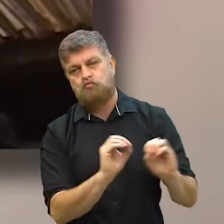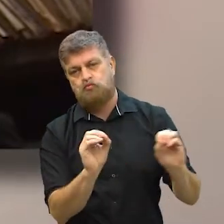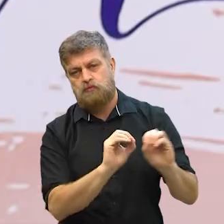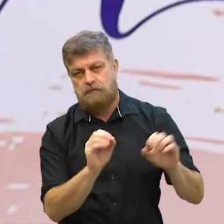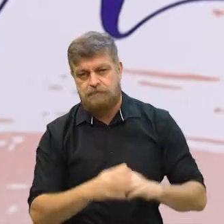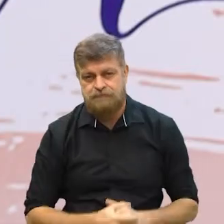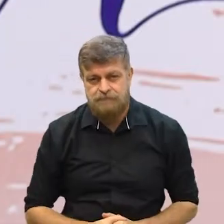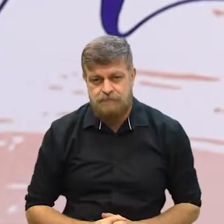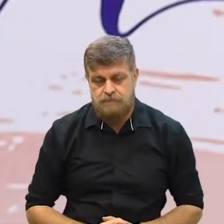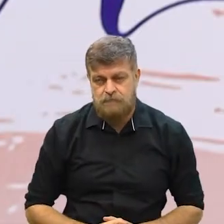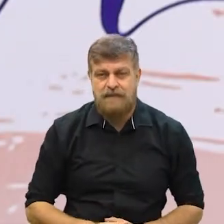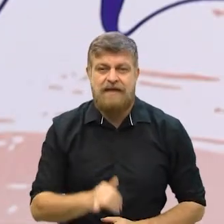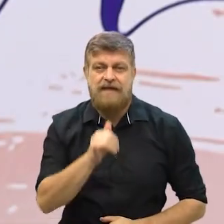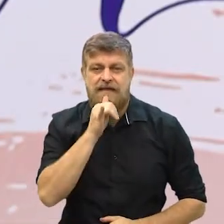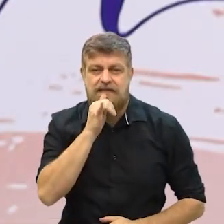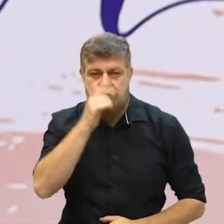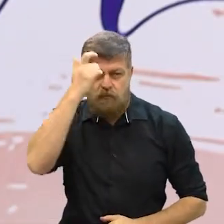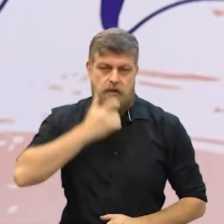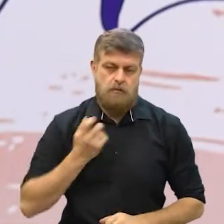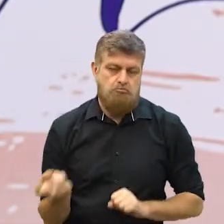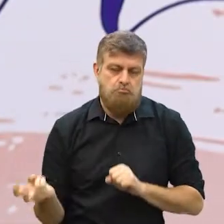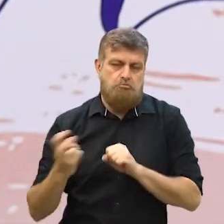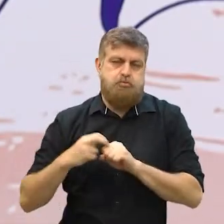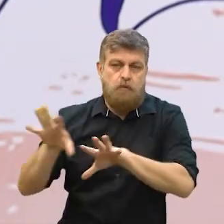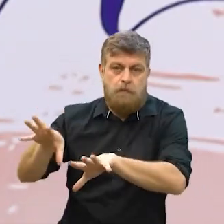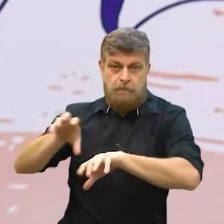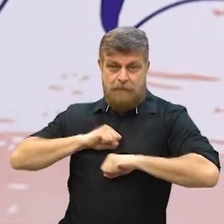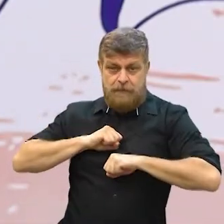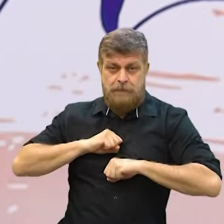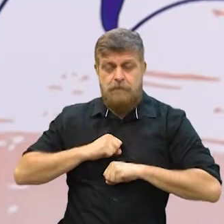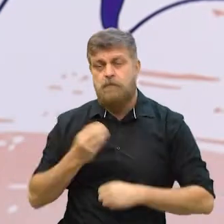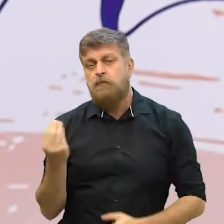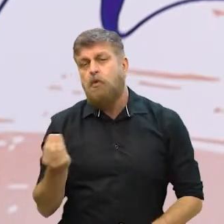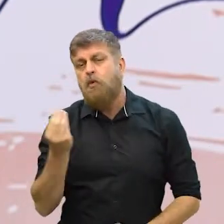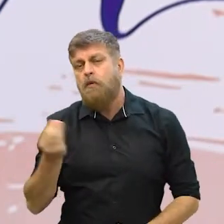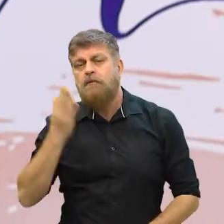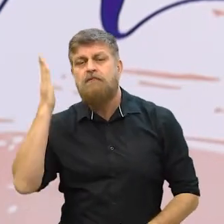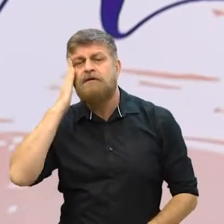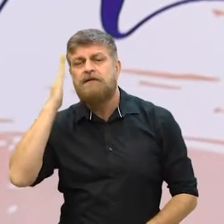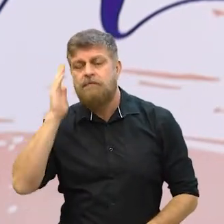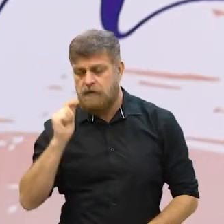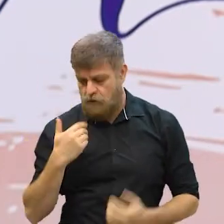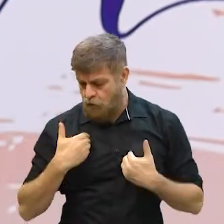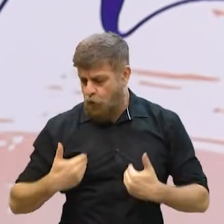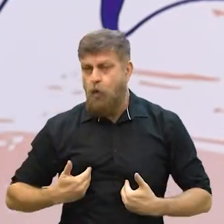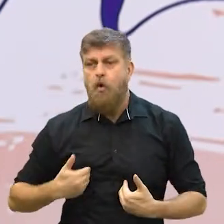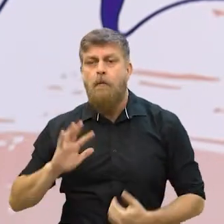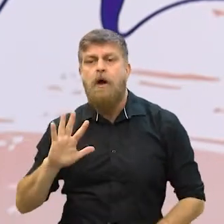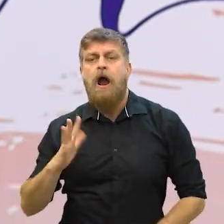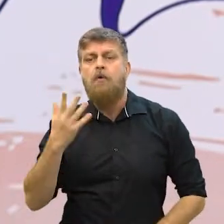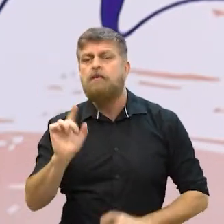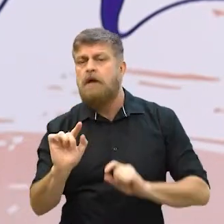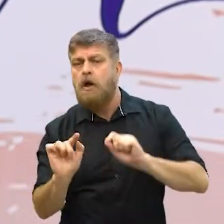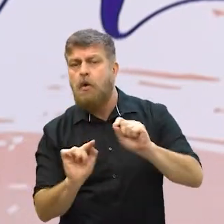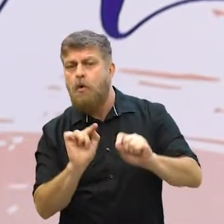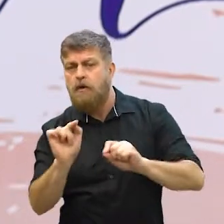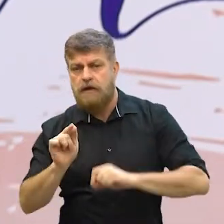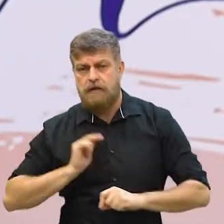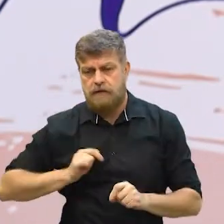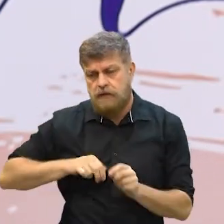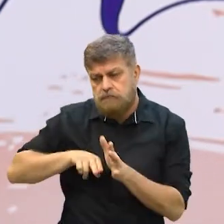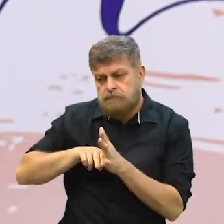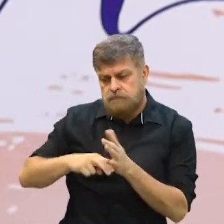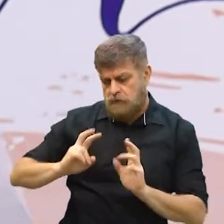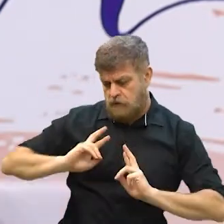manifestar. Doutor, fui infectada então com HIV. Como é que eu vou saber? O que acontece com o meu corpo? Quais são os sintomas?